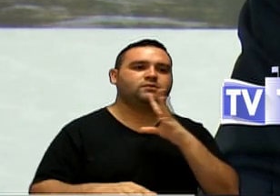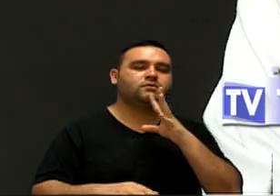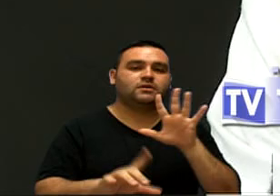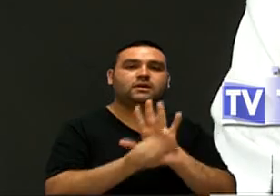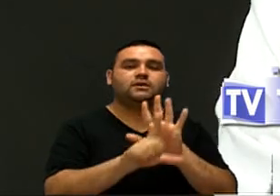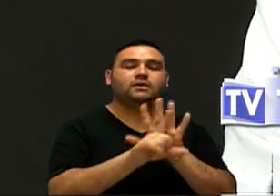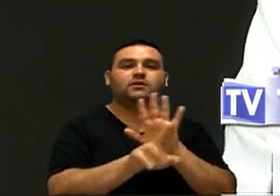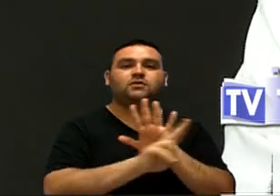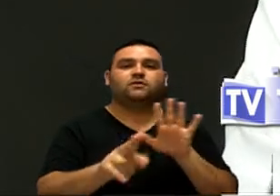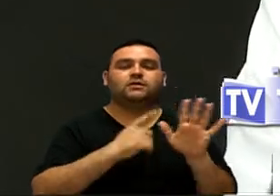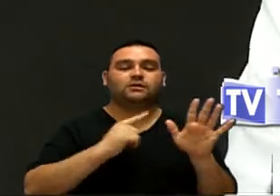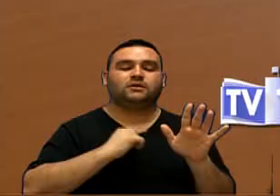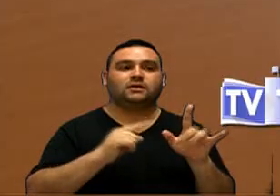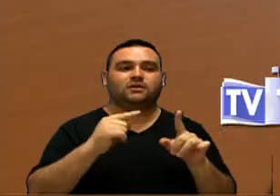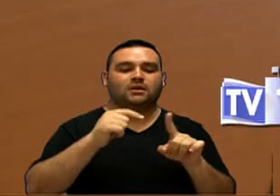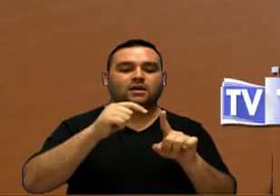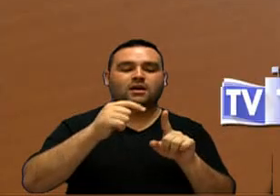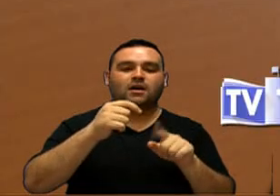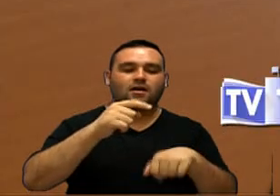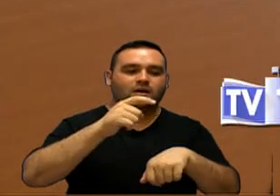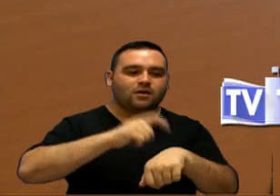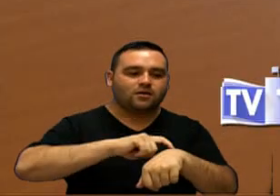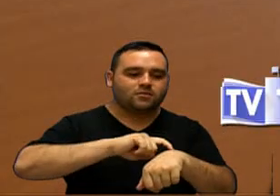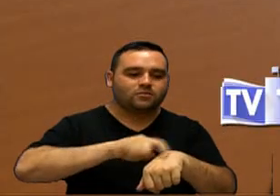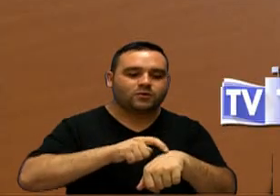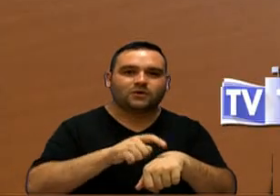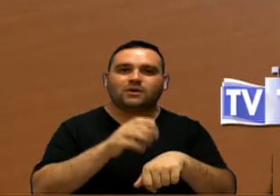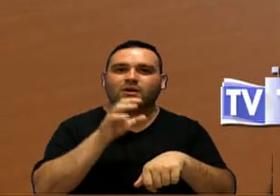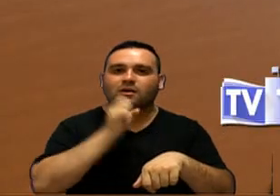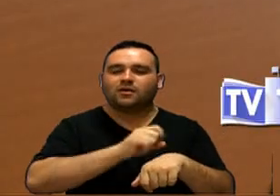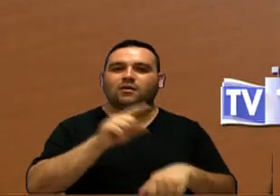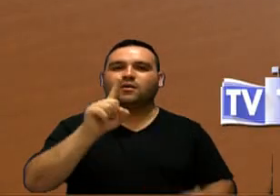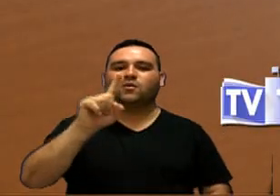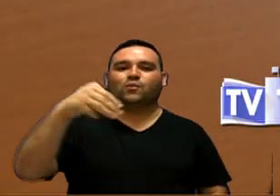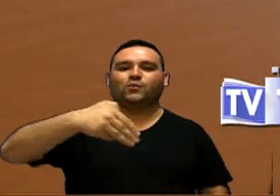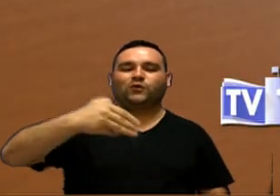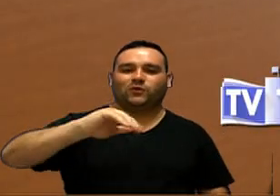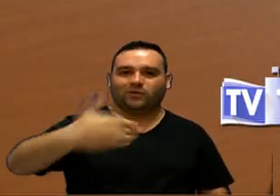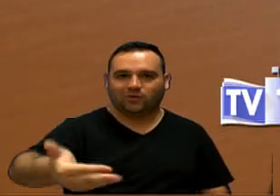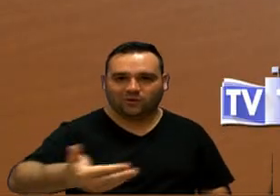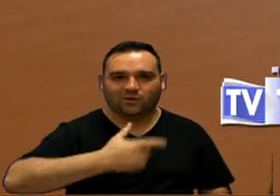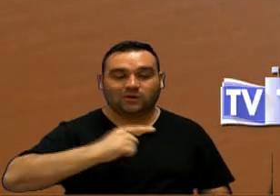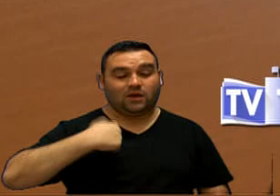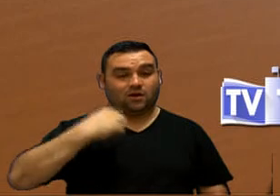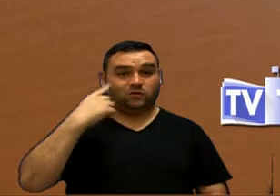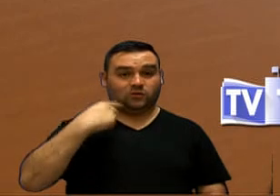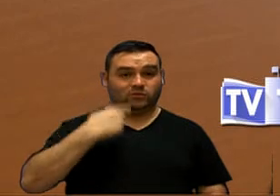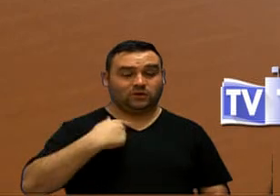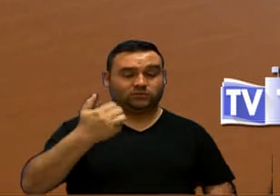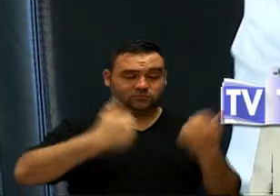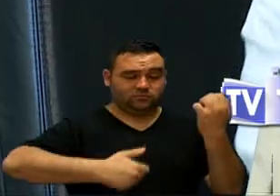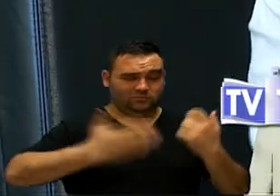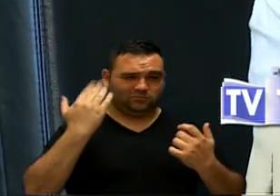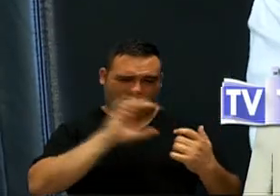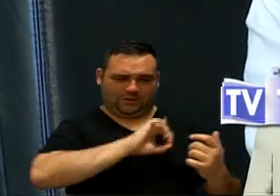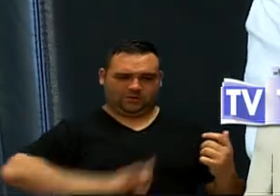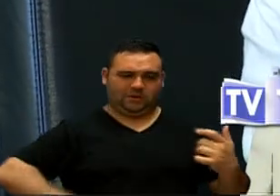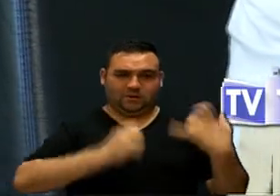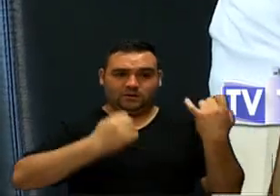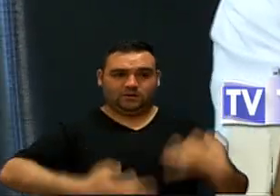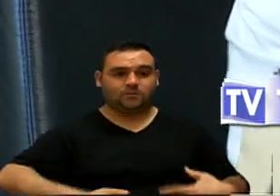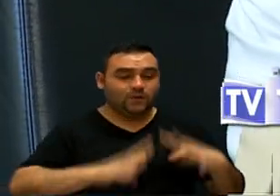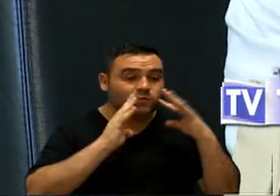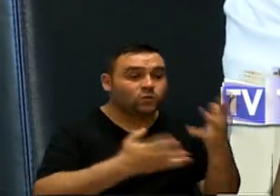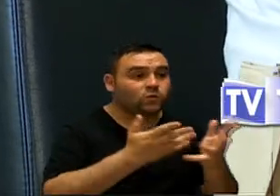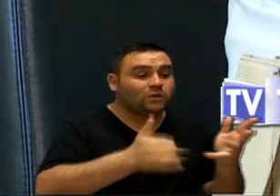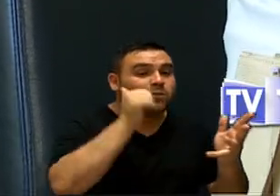lei batizada, a lei do minuto seguinte, que traça a lei de minha autoria, como deputada federal, que traça as regras para o